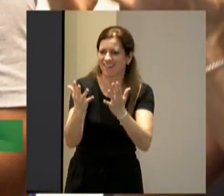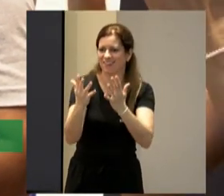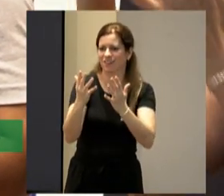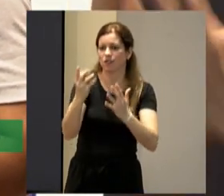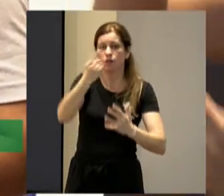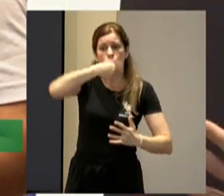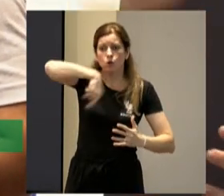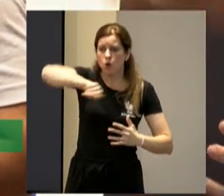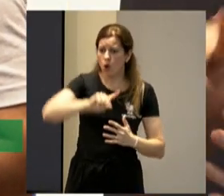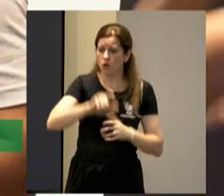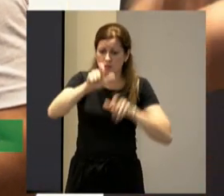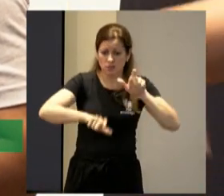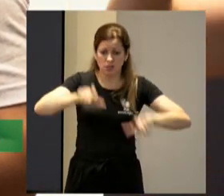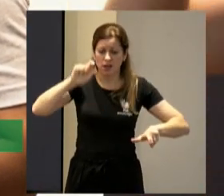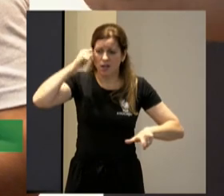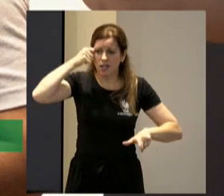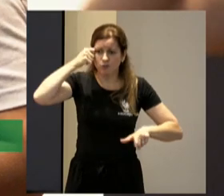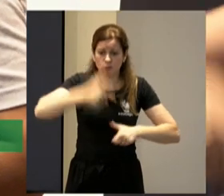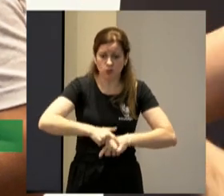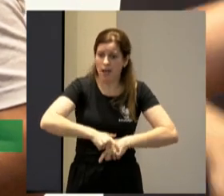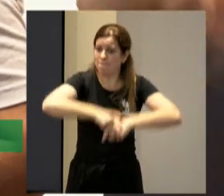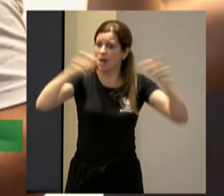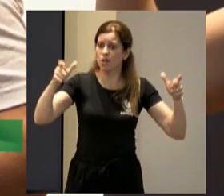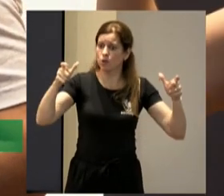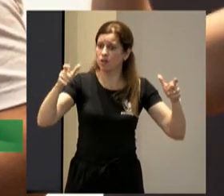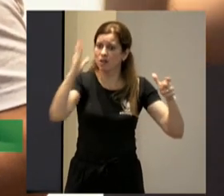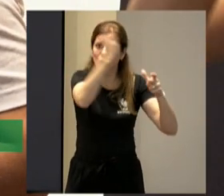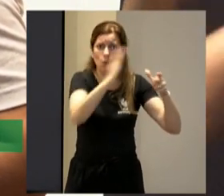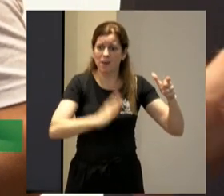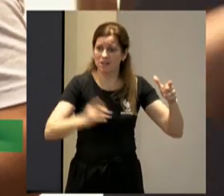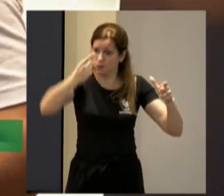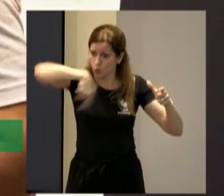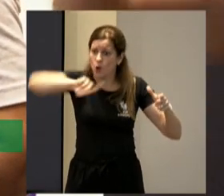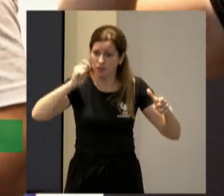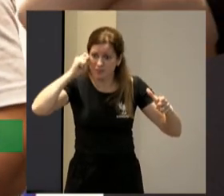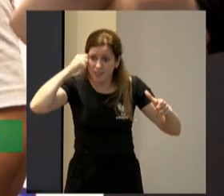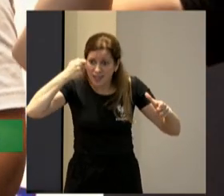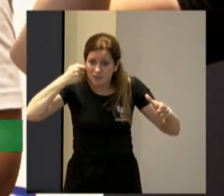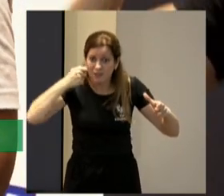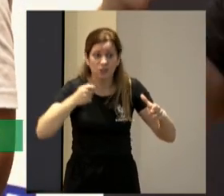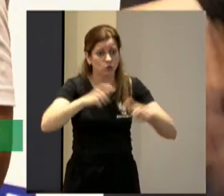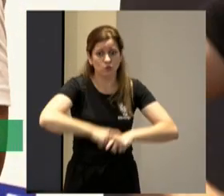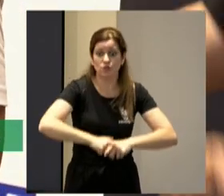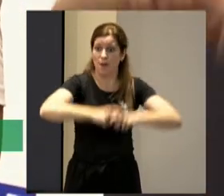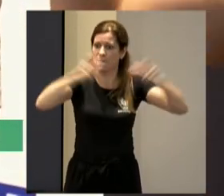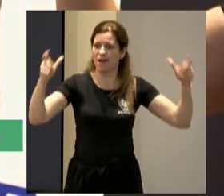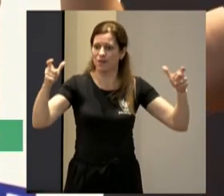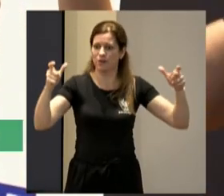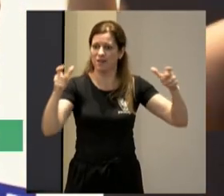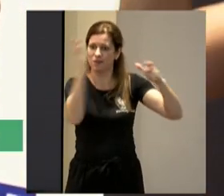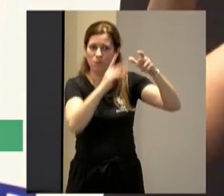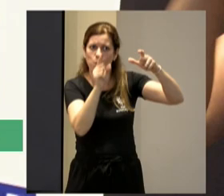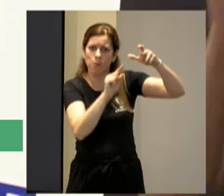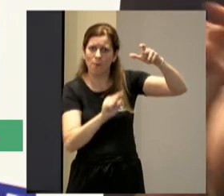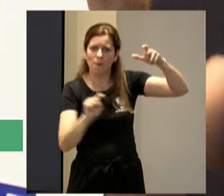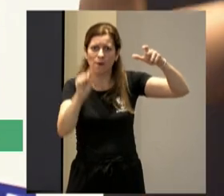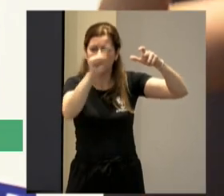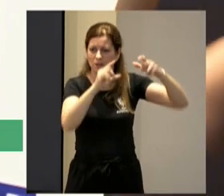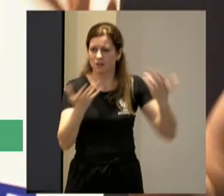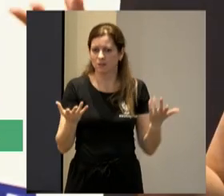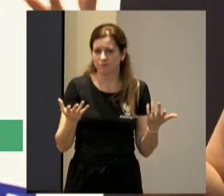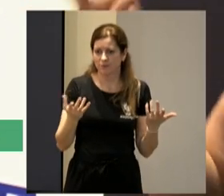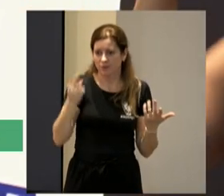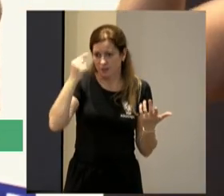maioria da população desse país. Vocês imaginam, já imaginaram, se a maioria da população desse país decidisse